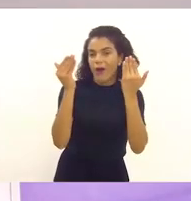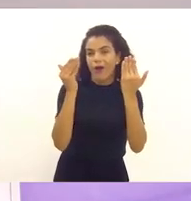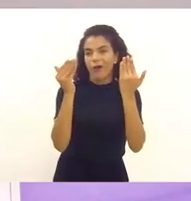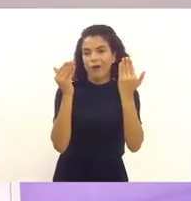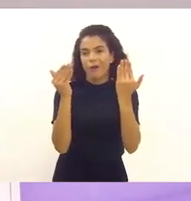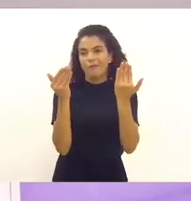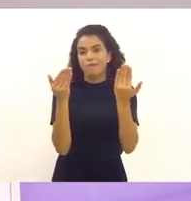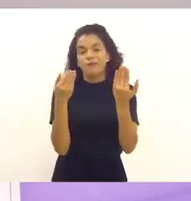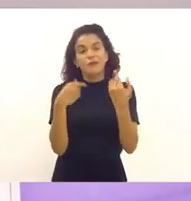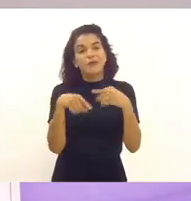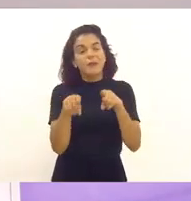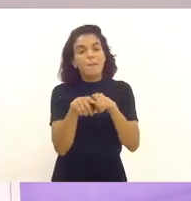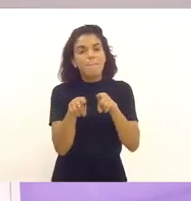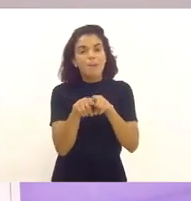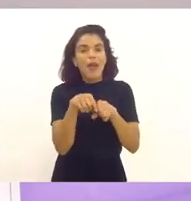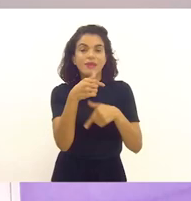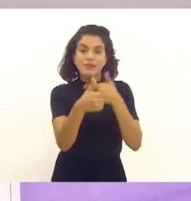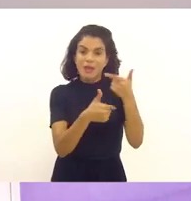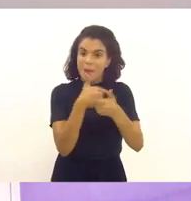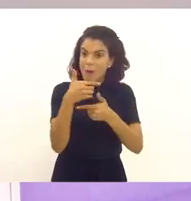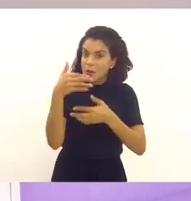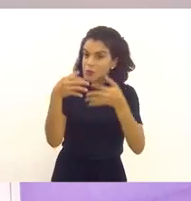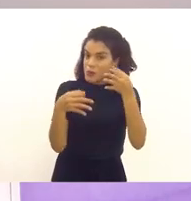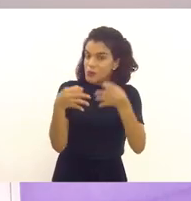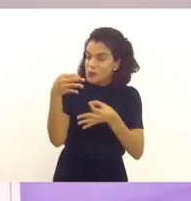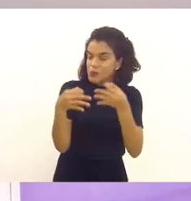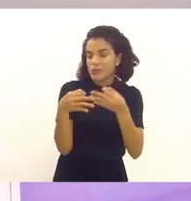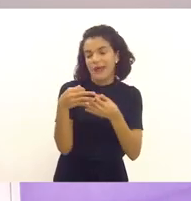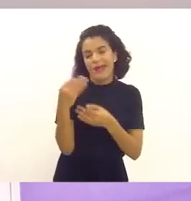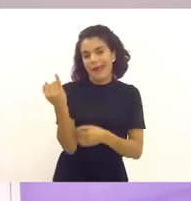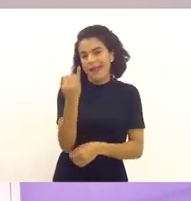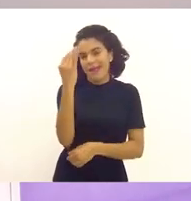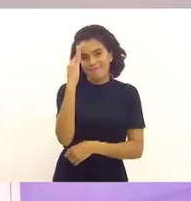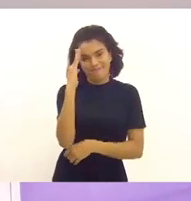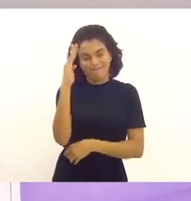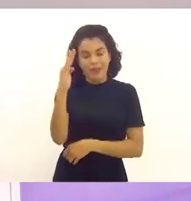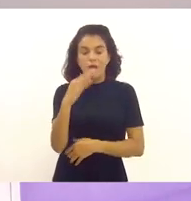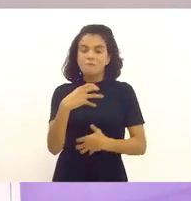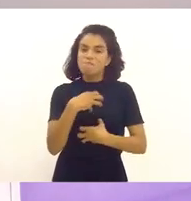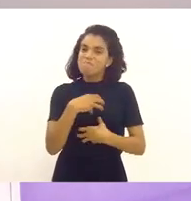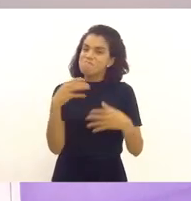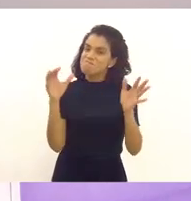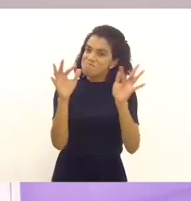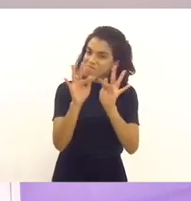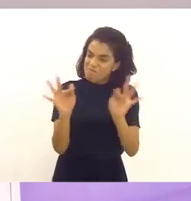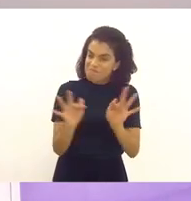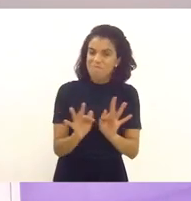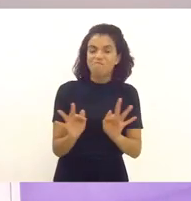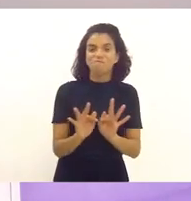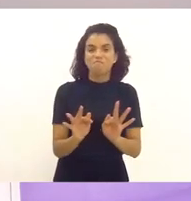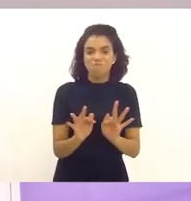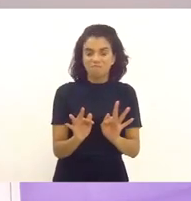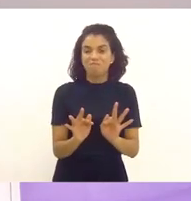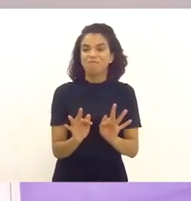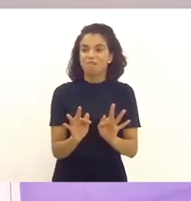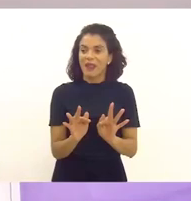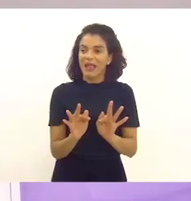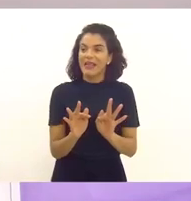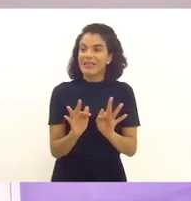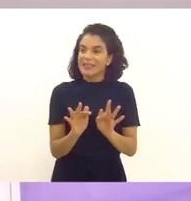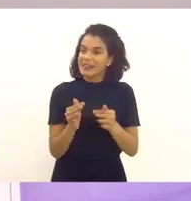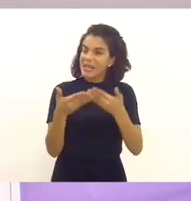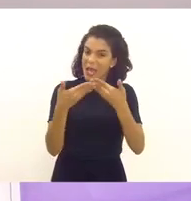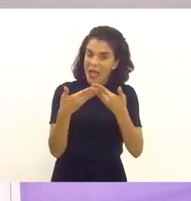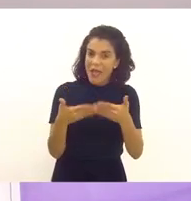também a serviço jurídico é essencial então fico feliz aí do desse caminho